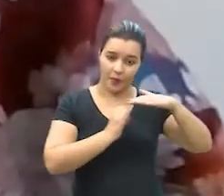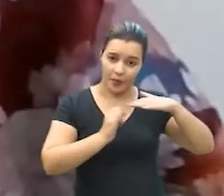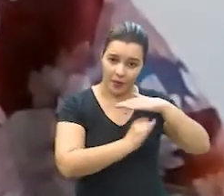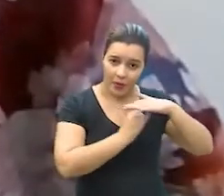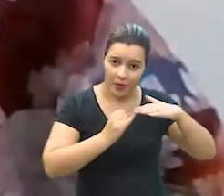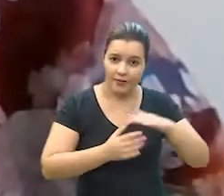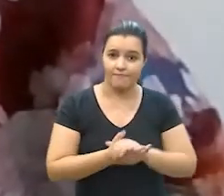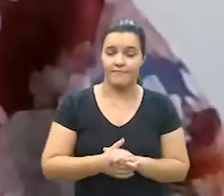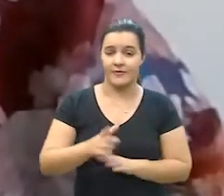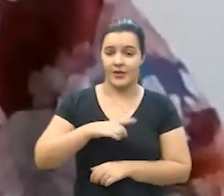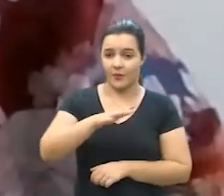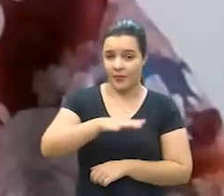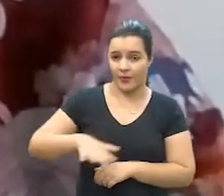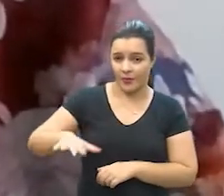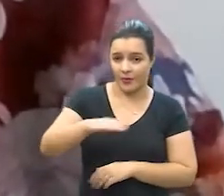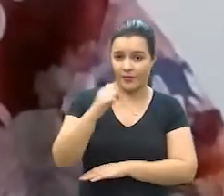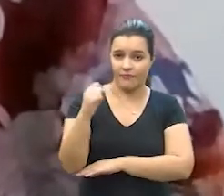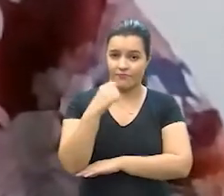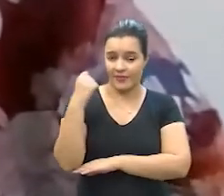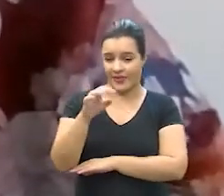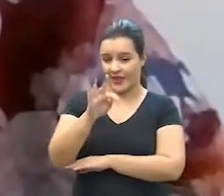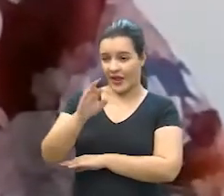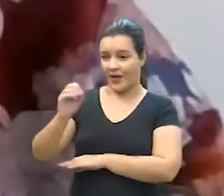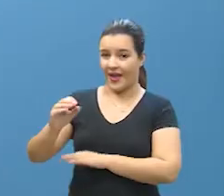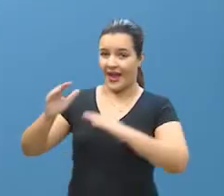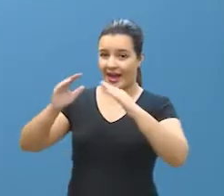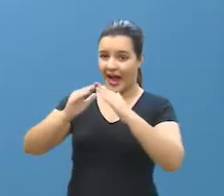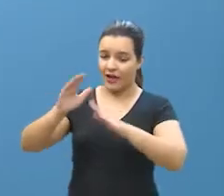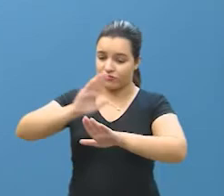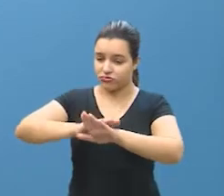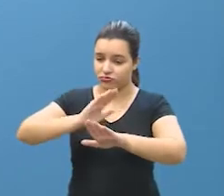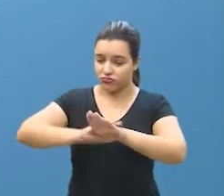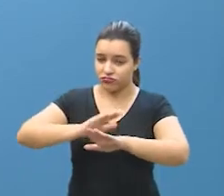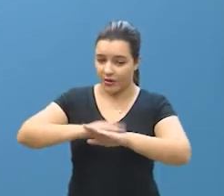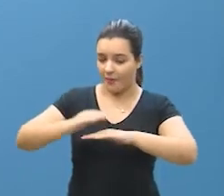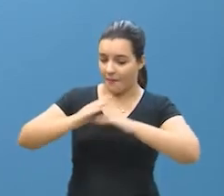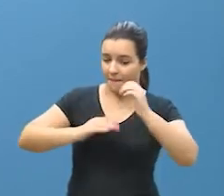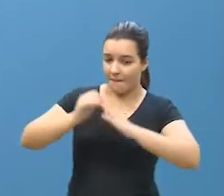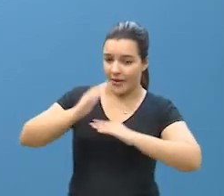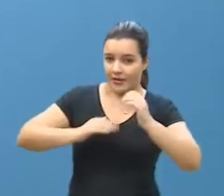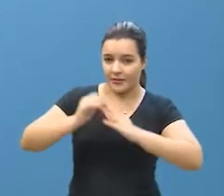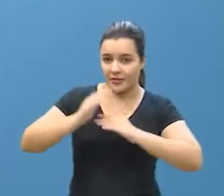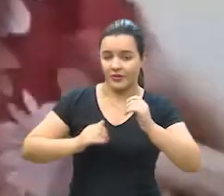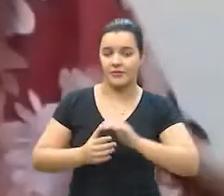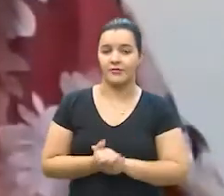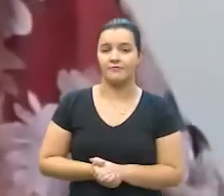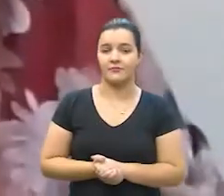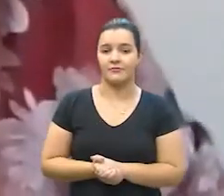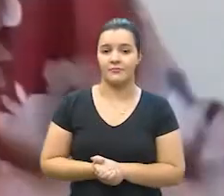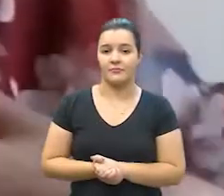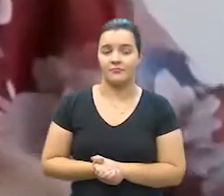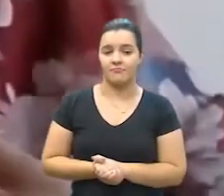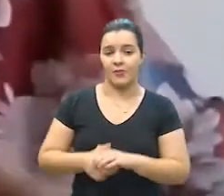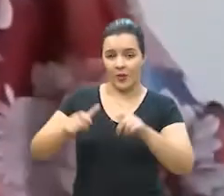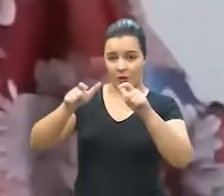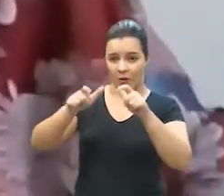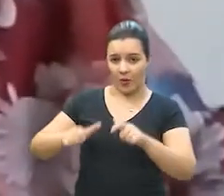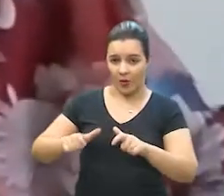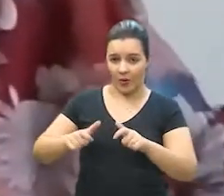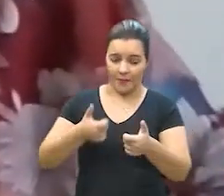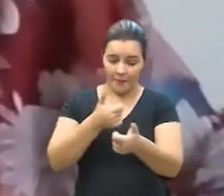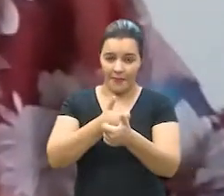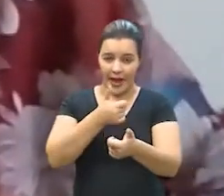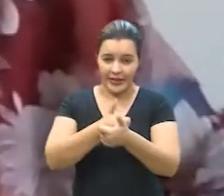temos na área de TO a Casa do Fazer, que a gente fala. A Casa do Fazer é uma casa